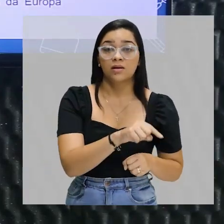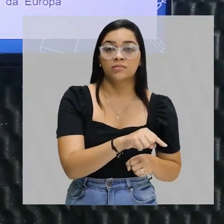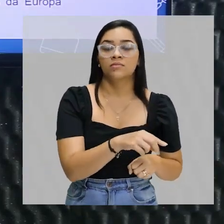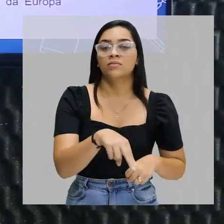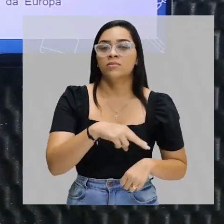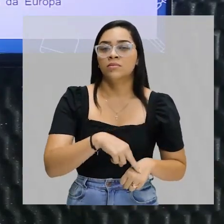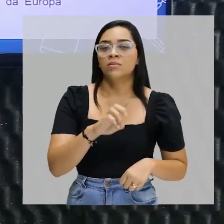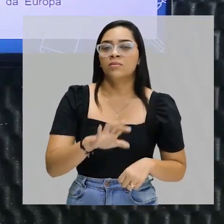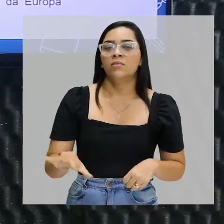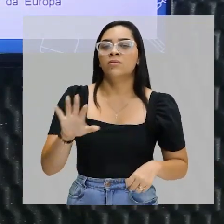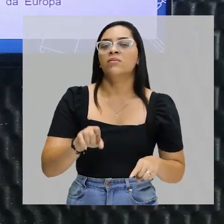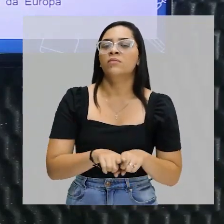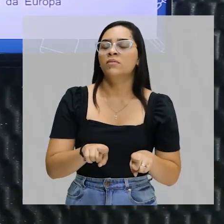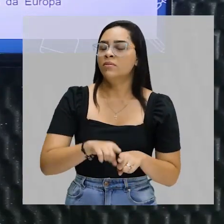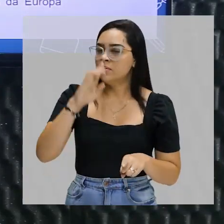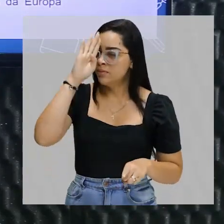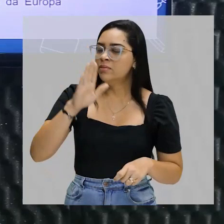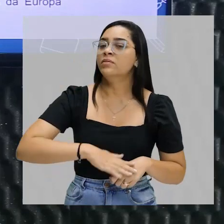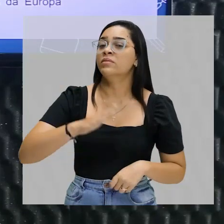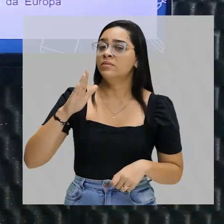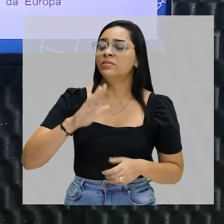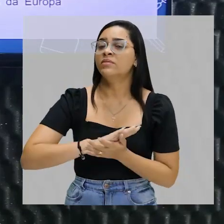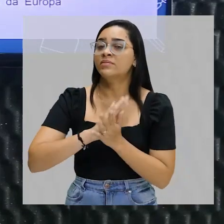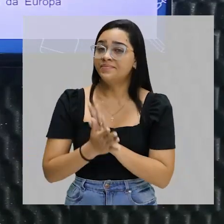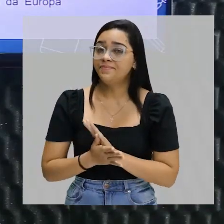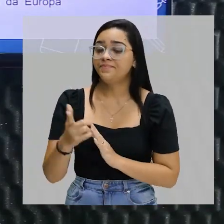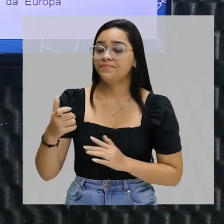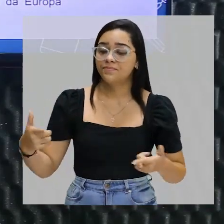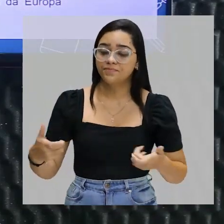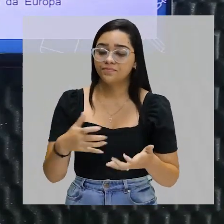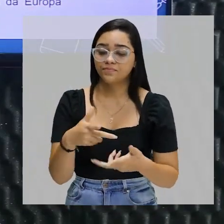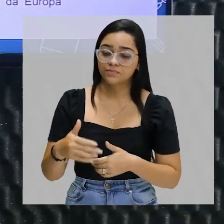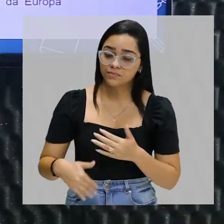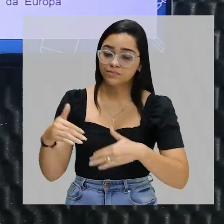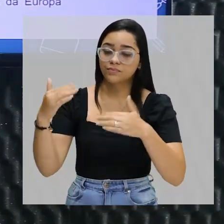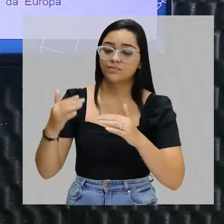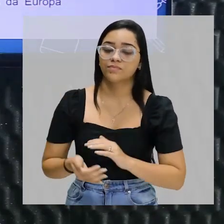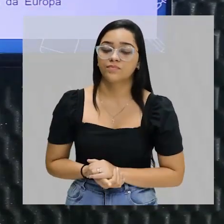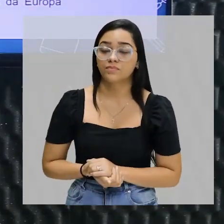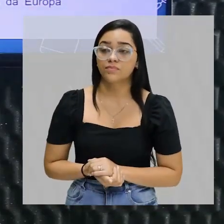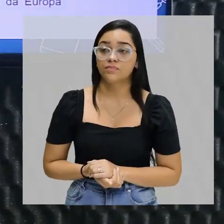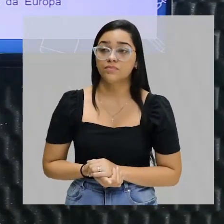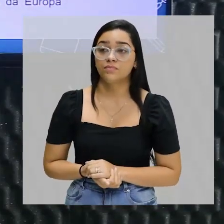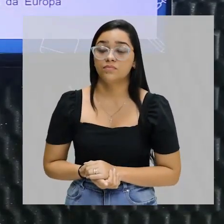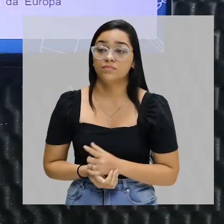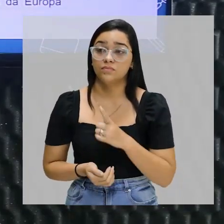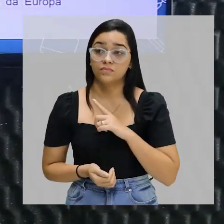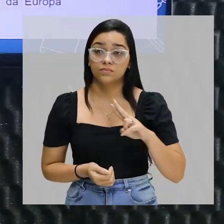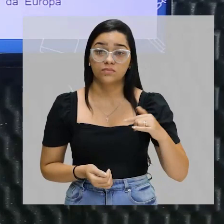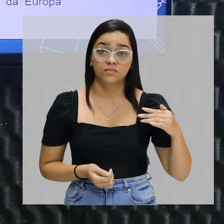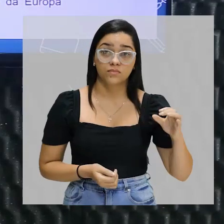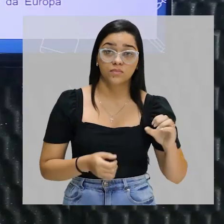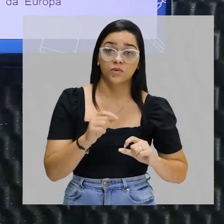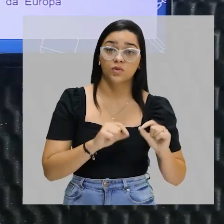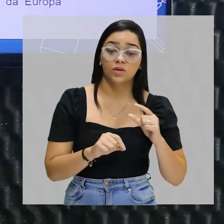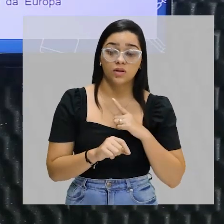as nações europeias Principalmente as mais atingidas pela segunda guerra mundial se reconstruíssem tá certo do lado da União Soviética